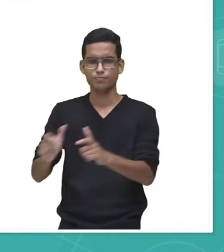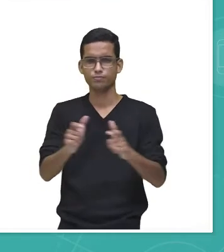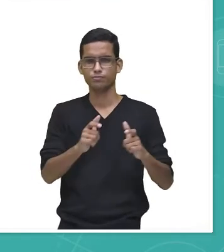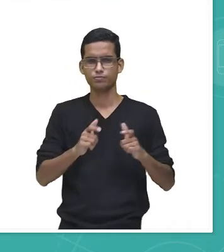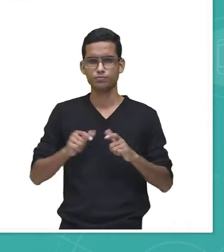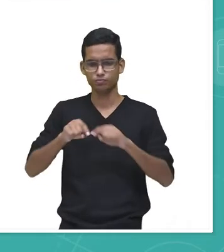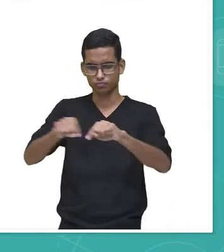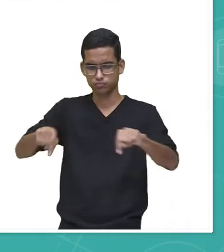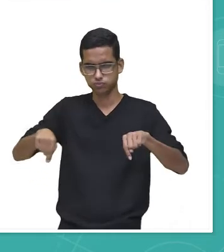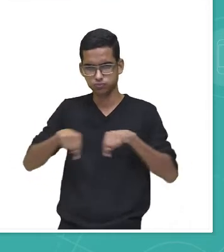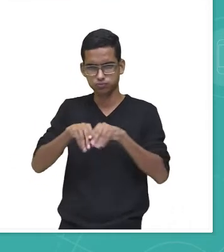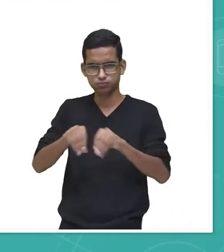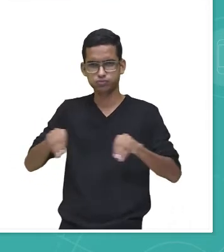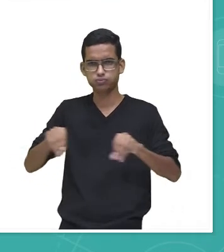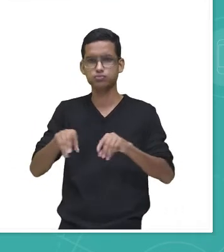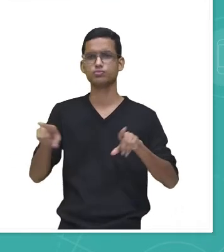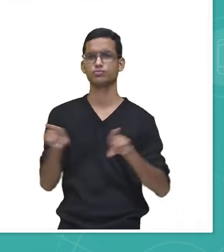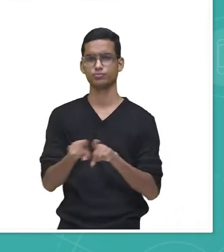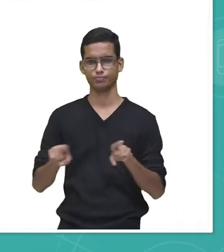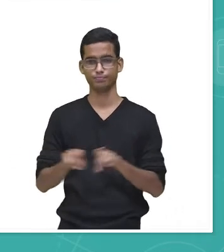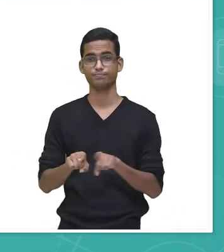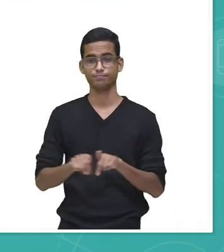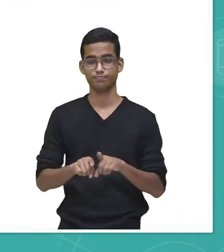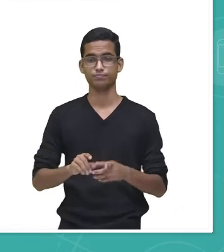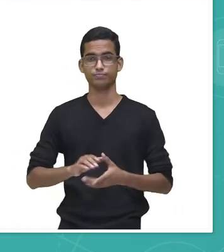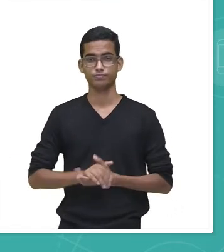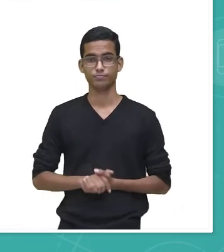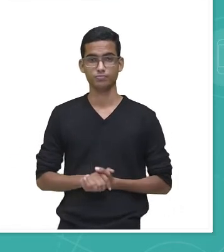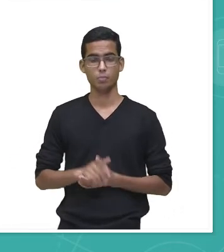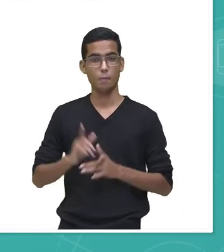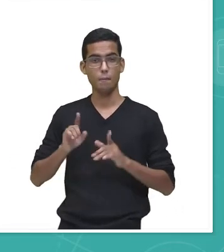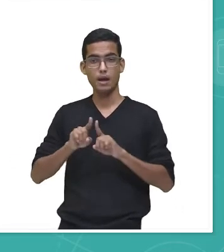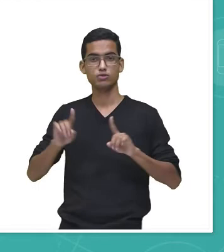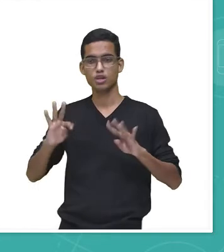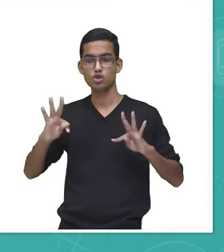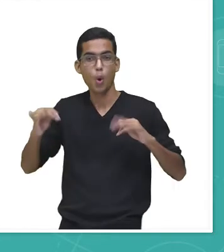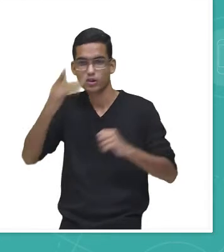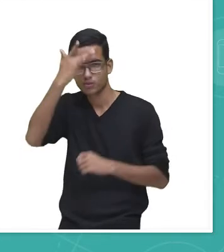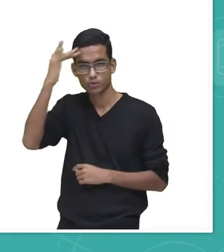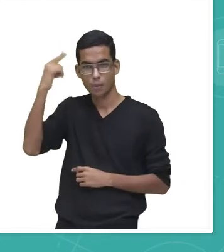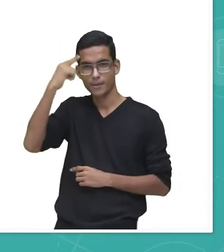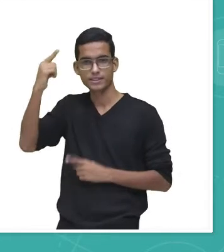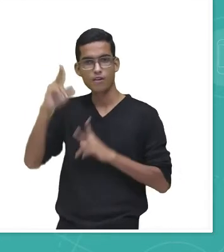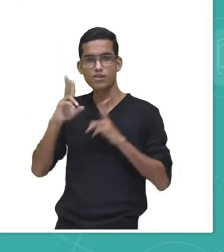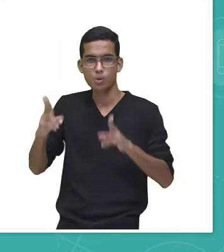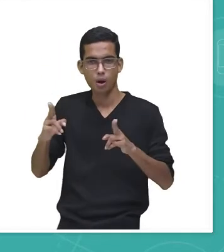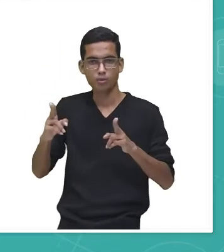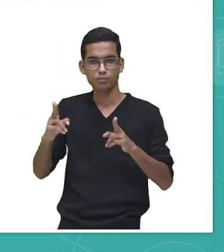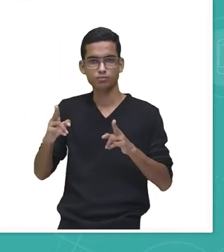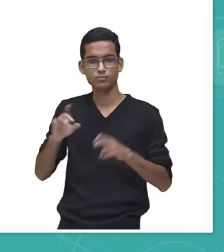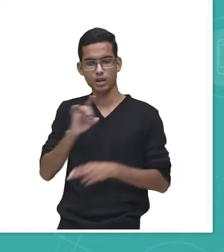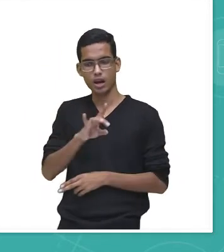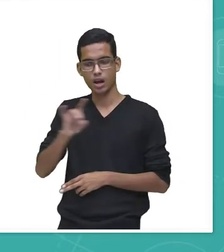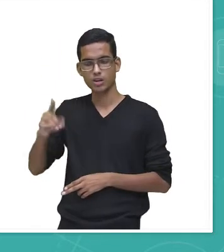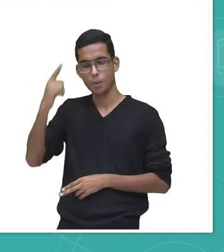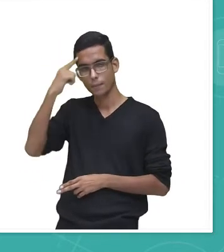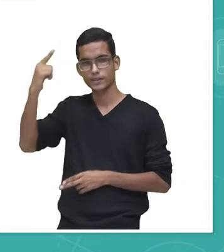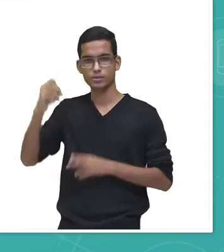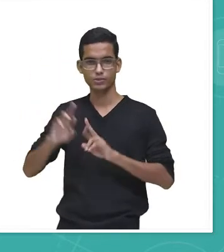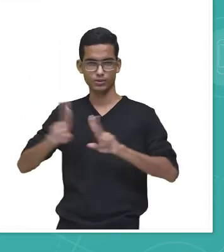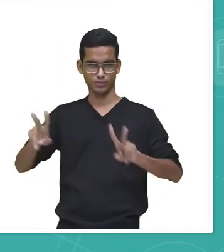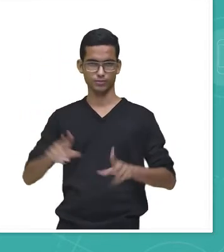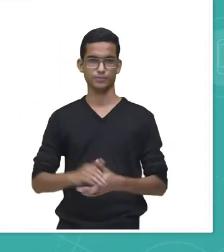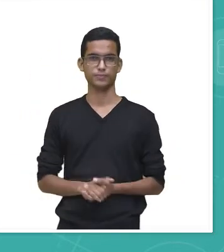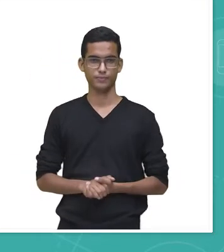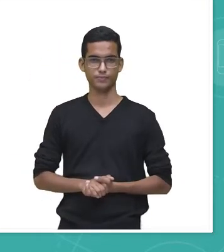ok? Não eram todos os religiosos que pensavam dessa forma, tudo bem? Eu trouxe essa imagem aqui só para vocês observarem como essa